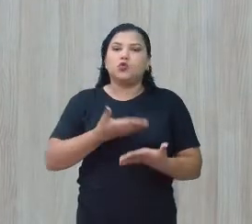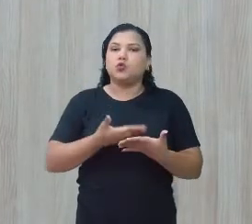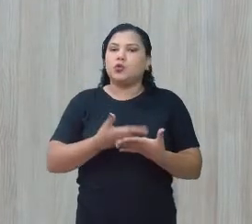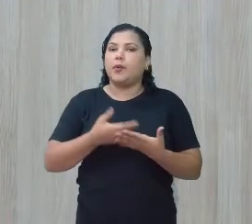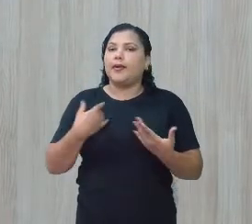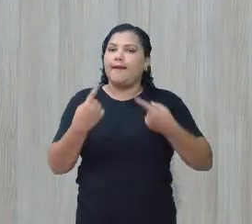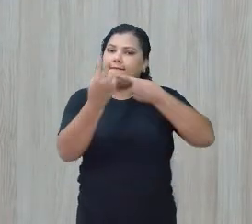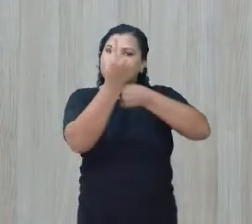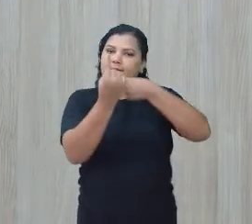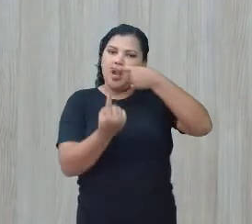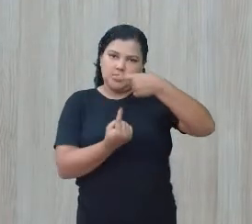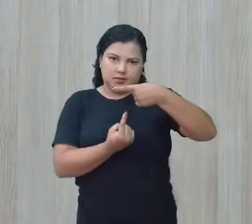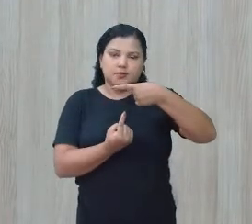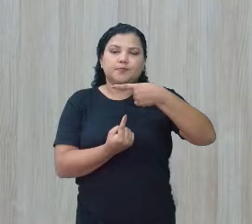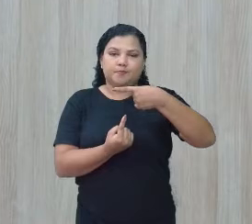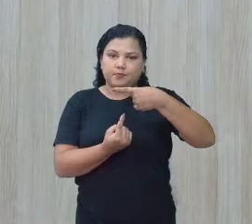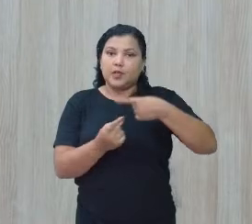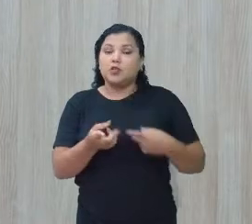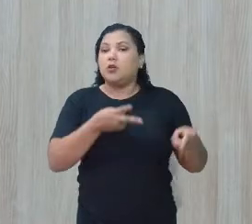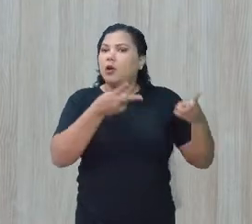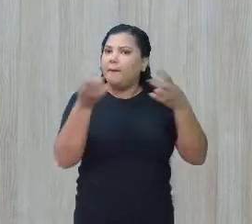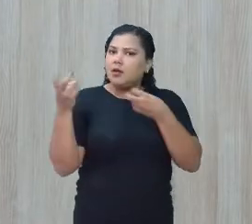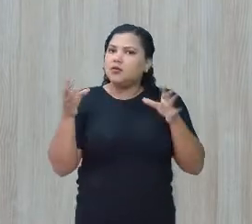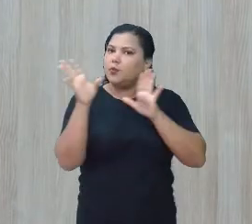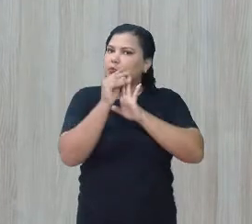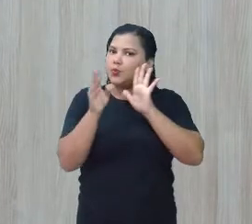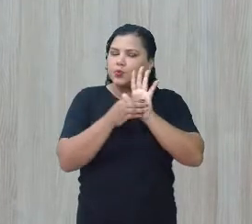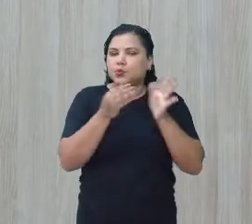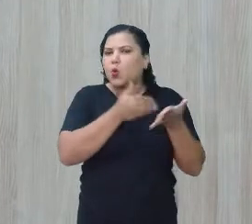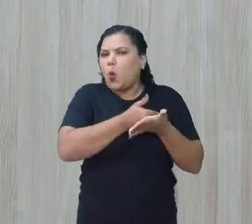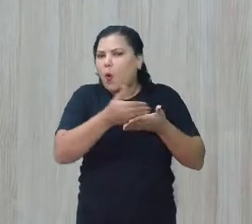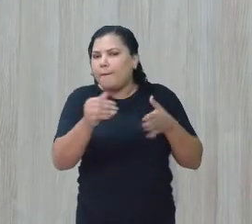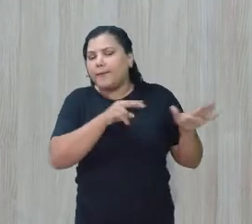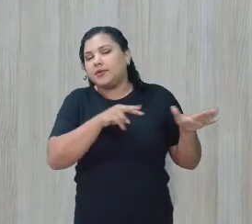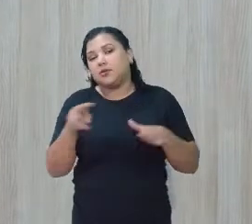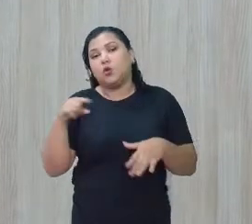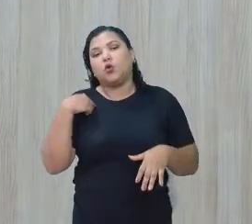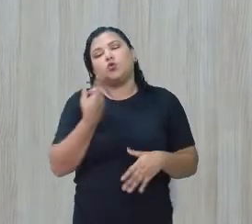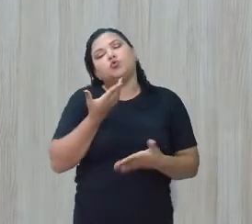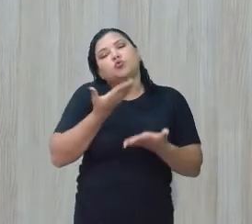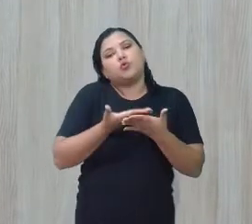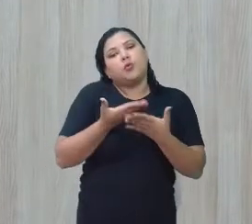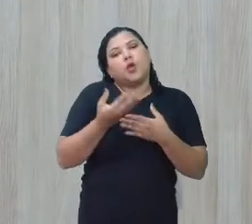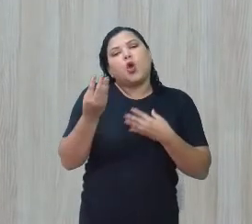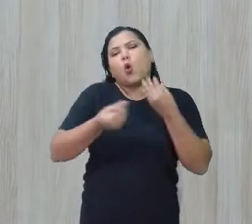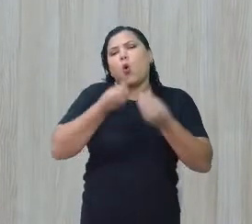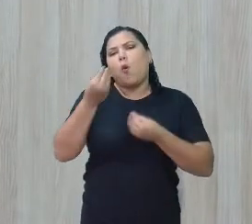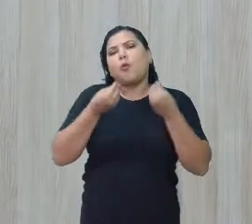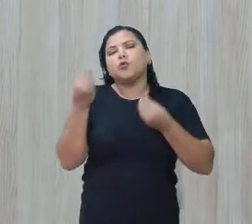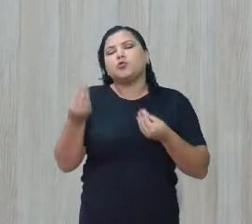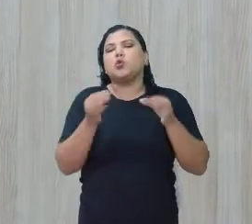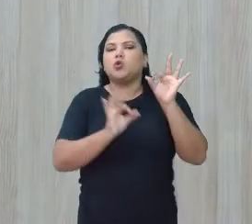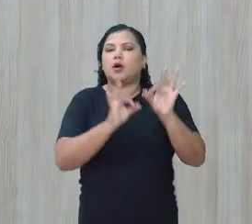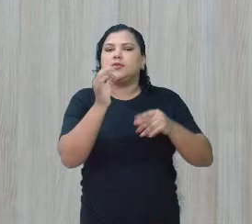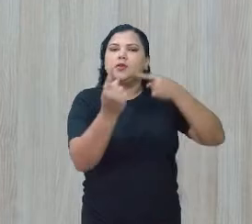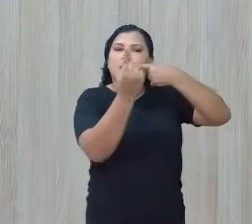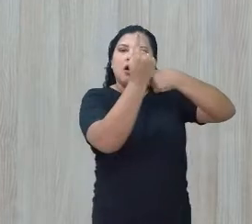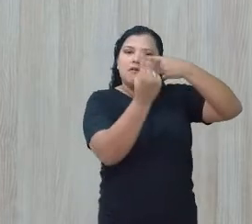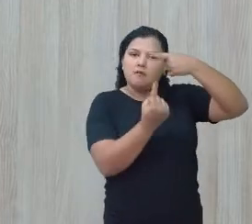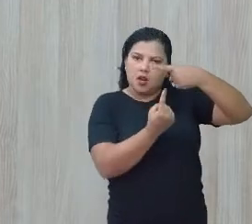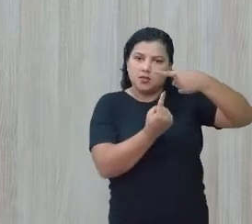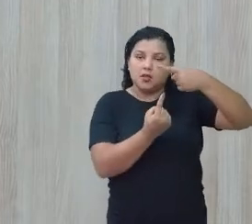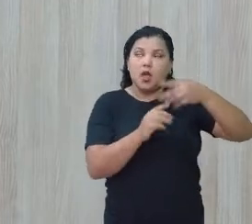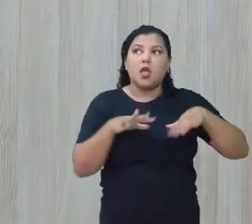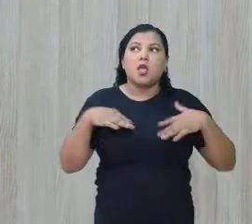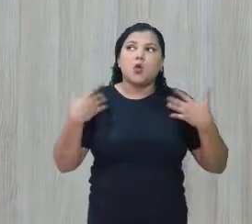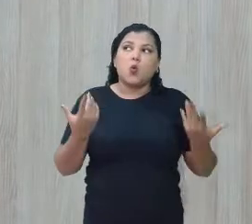da fração, né? E aí a gente viu esse conteúdo desde o comecinho. A gente falou sobre como que a gente confecciona uma fração e a